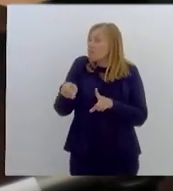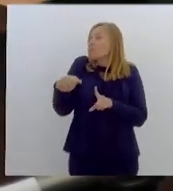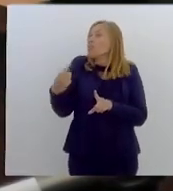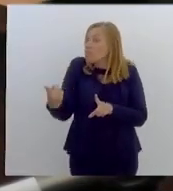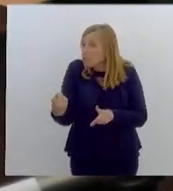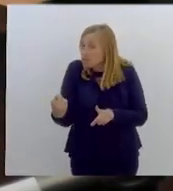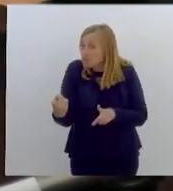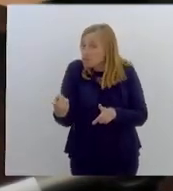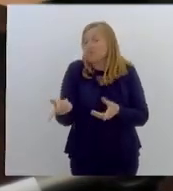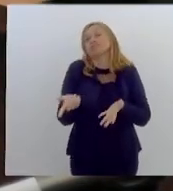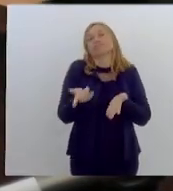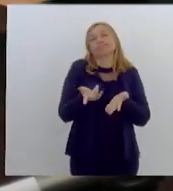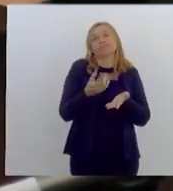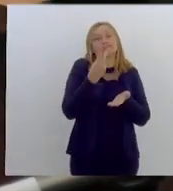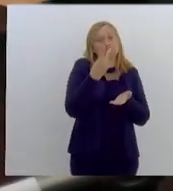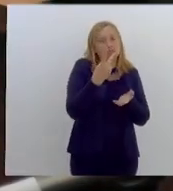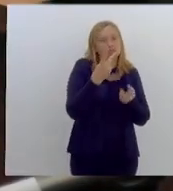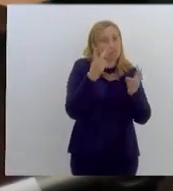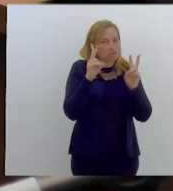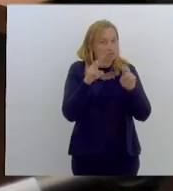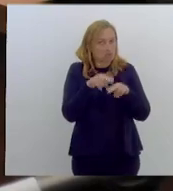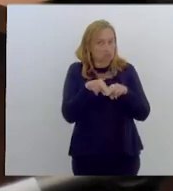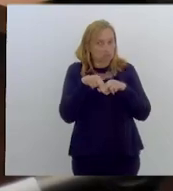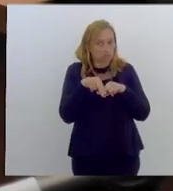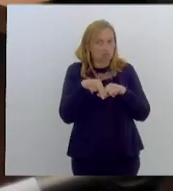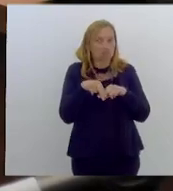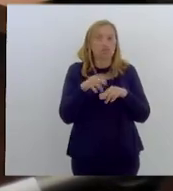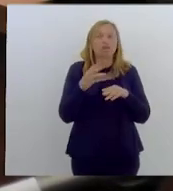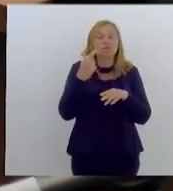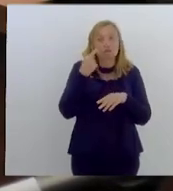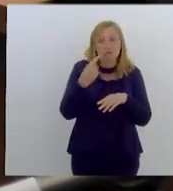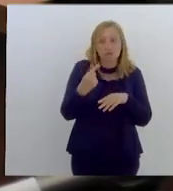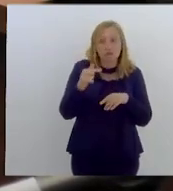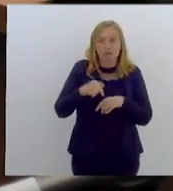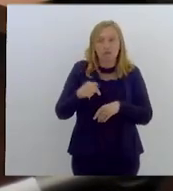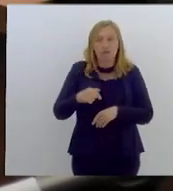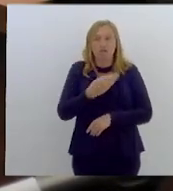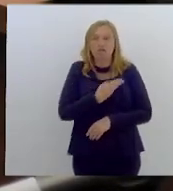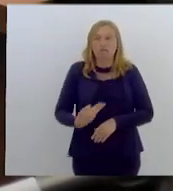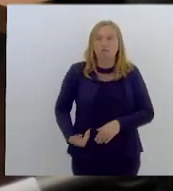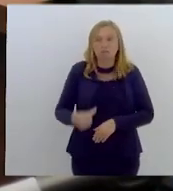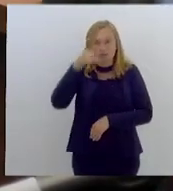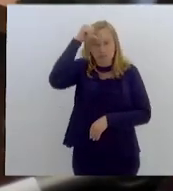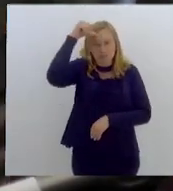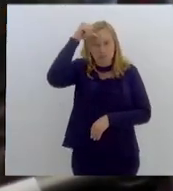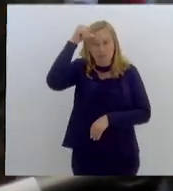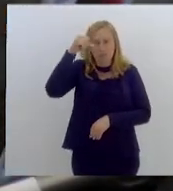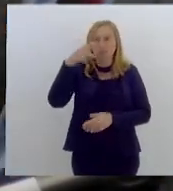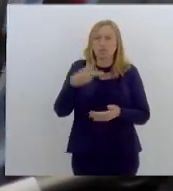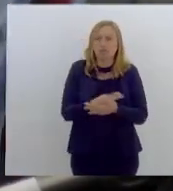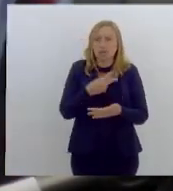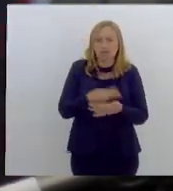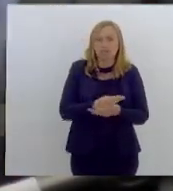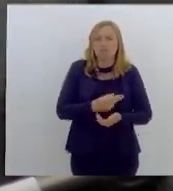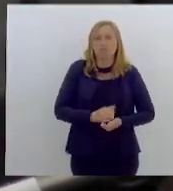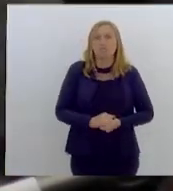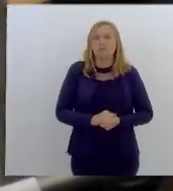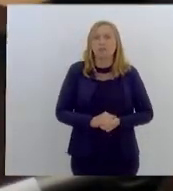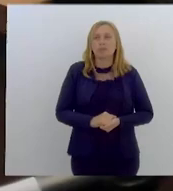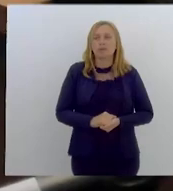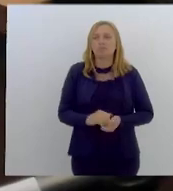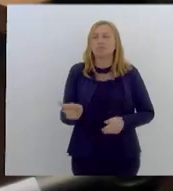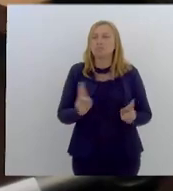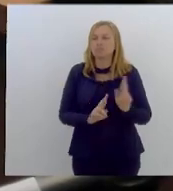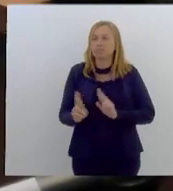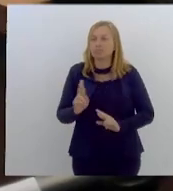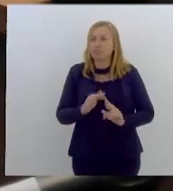vem depois desses dois fatos. Para quem nos assiste aqui, o governador Cláudio Castro foi negligente, tanto em